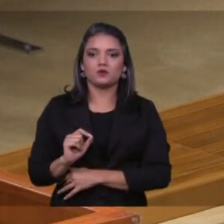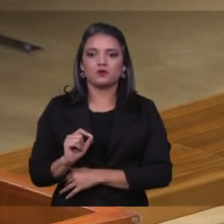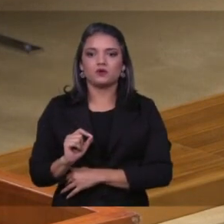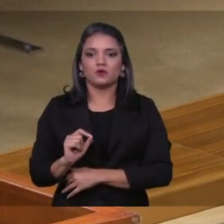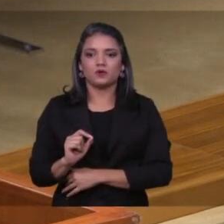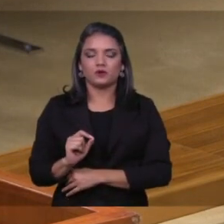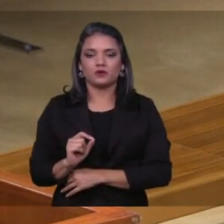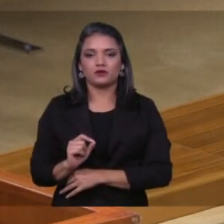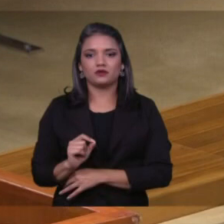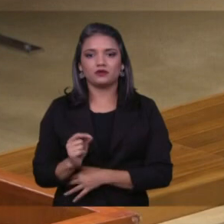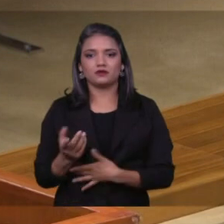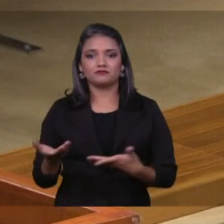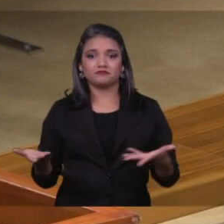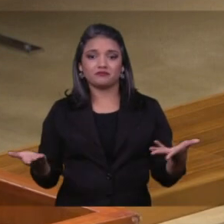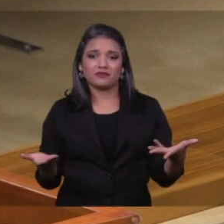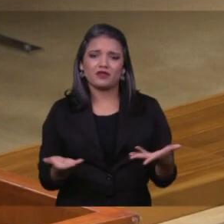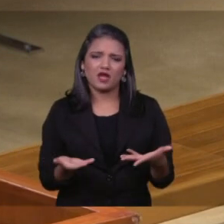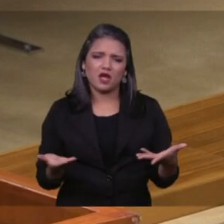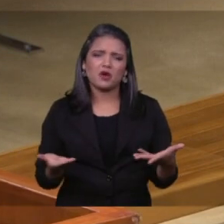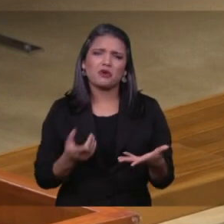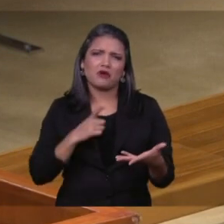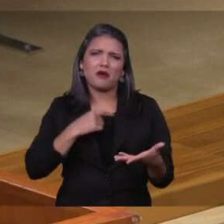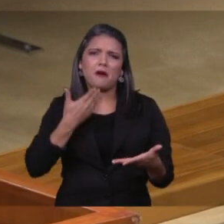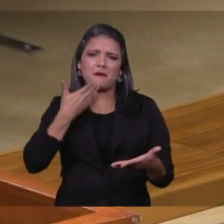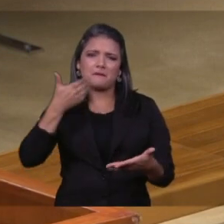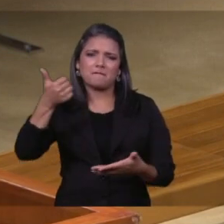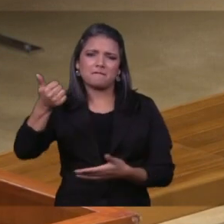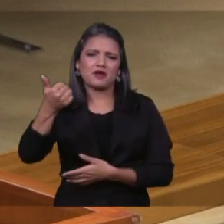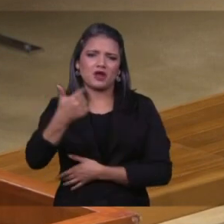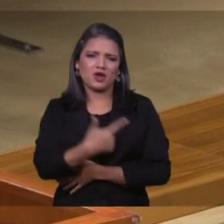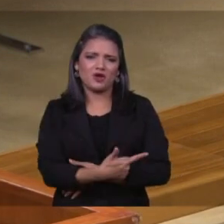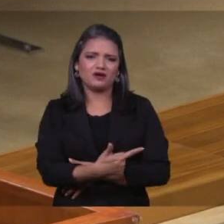atualmente é mais confortável se comparado a